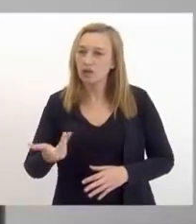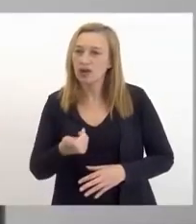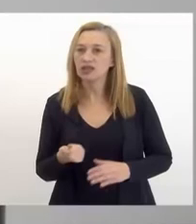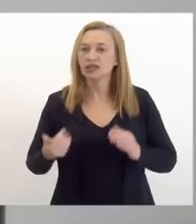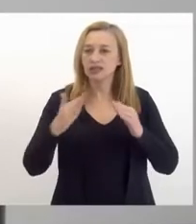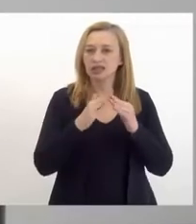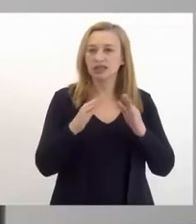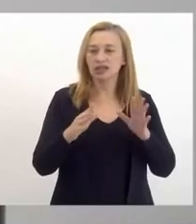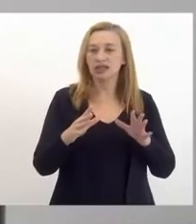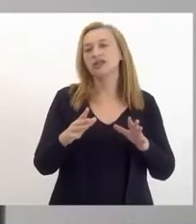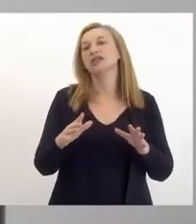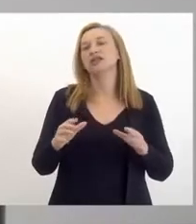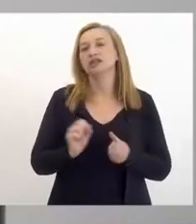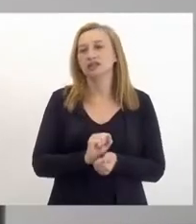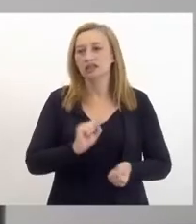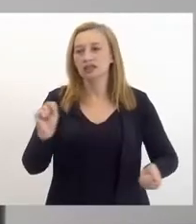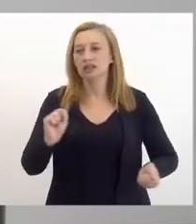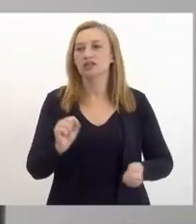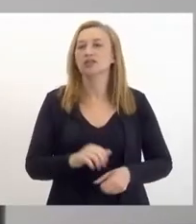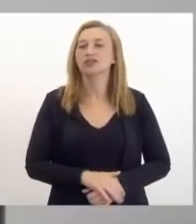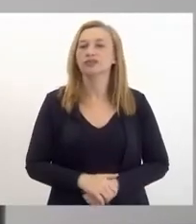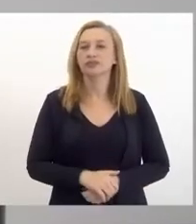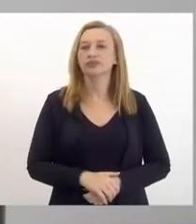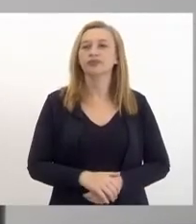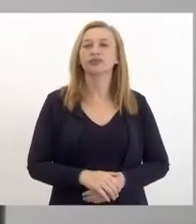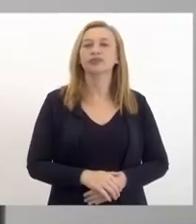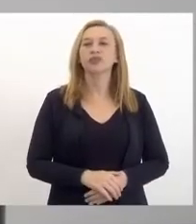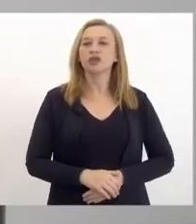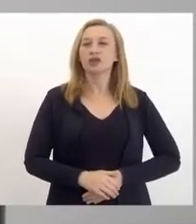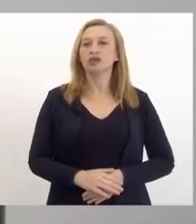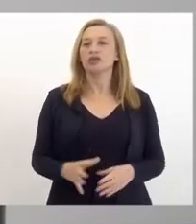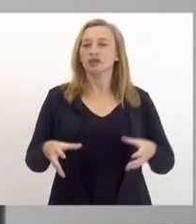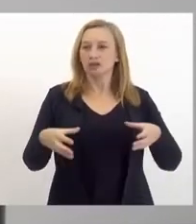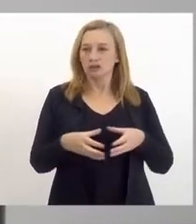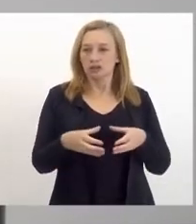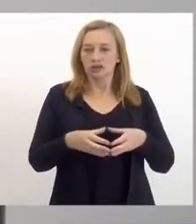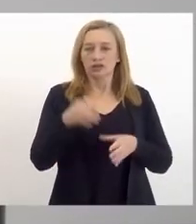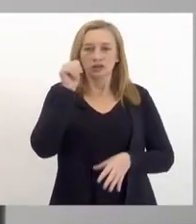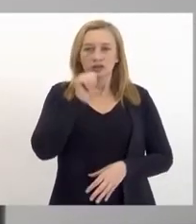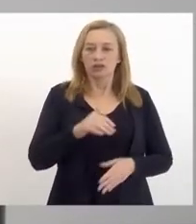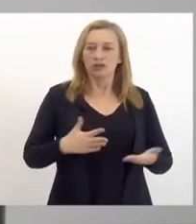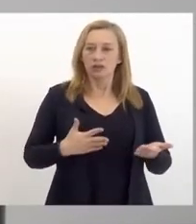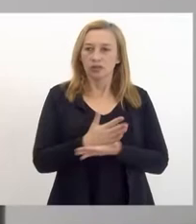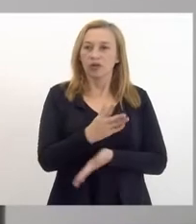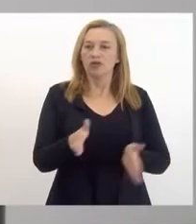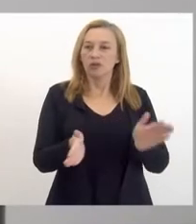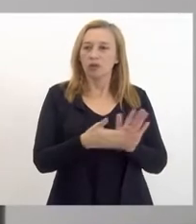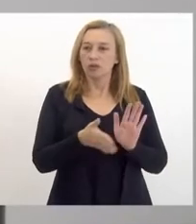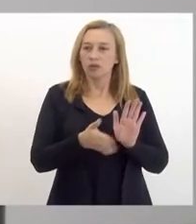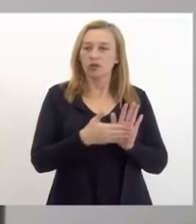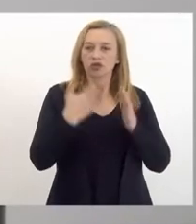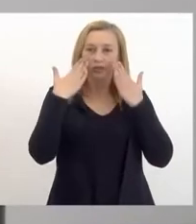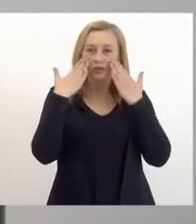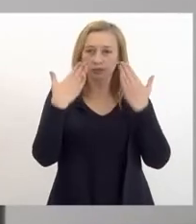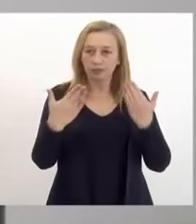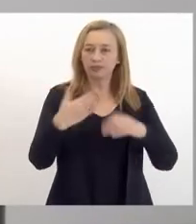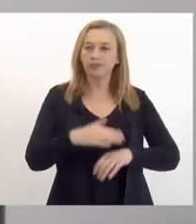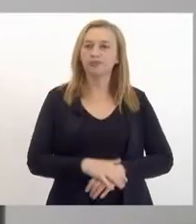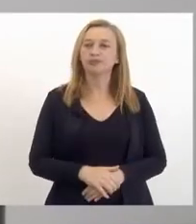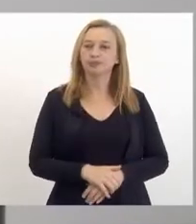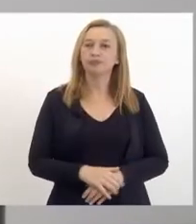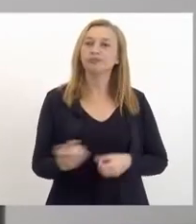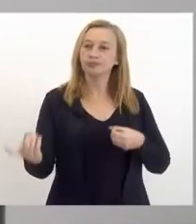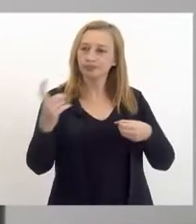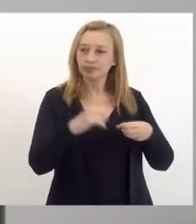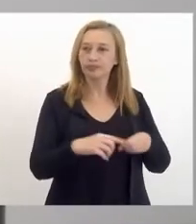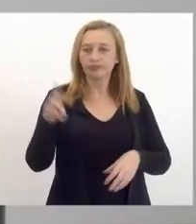muito grande. Então, pela Comissão de Mulheres, a gente aprova a proposta aqui apresentada, a gente